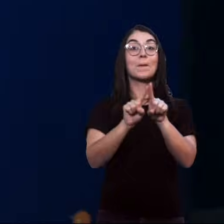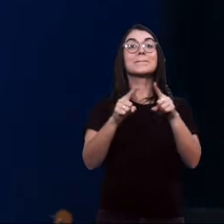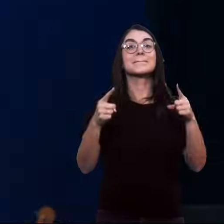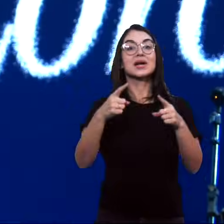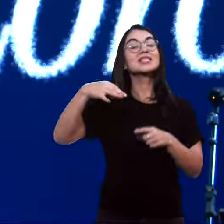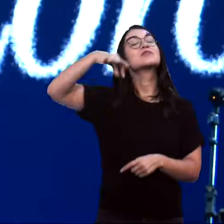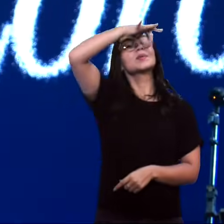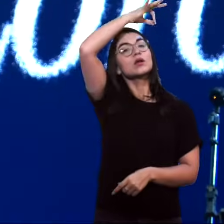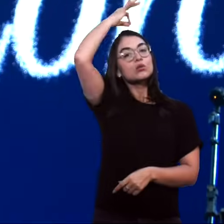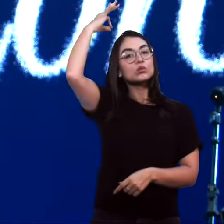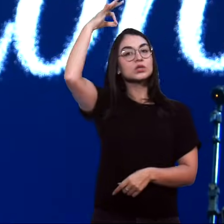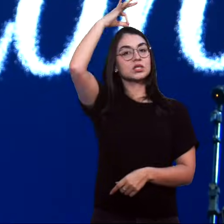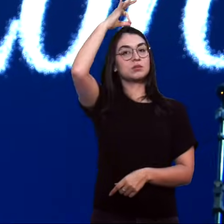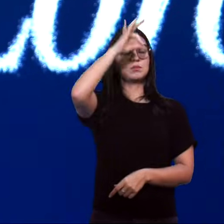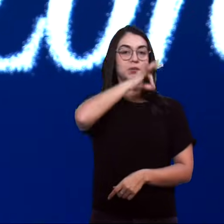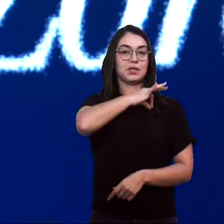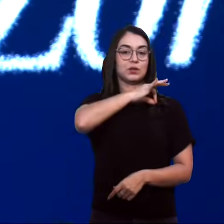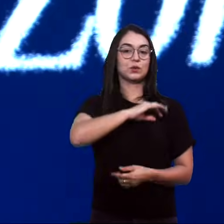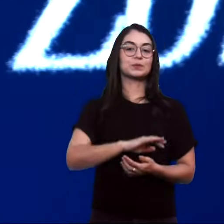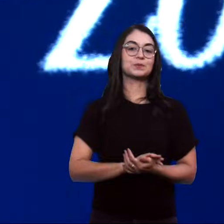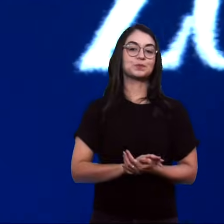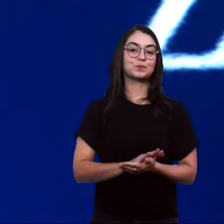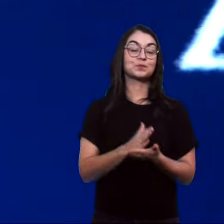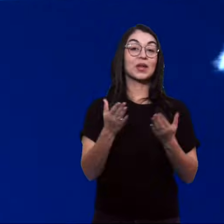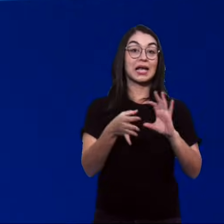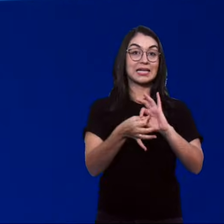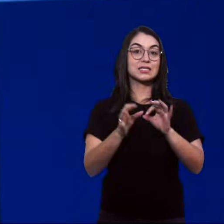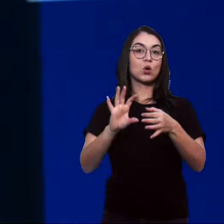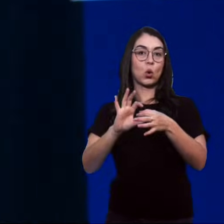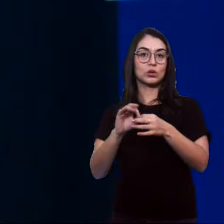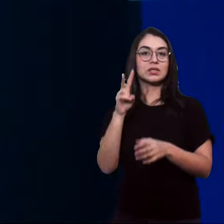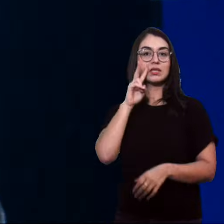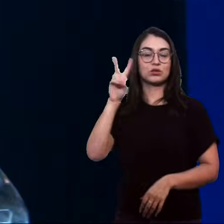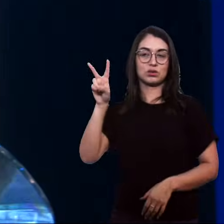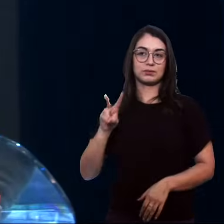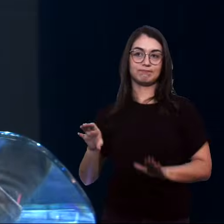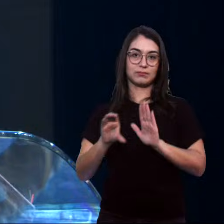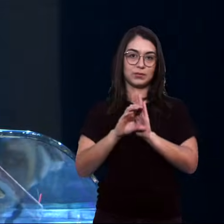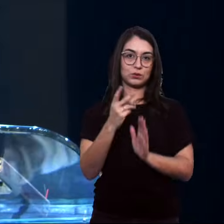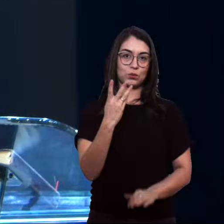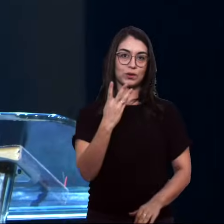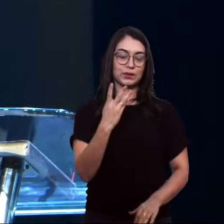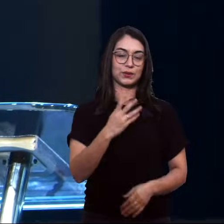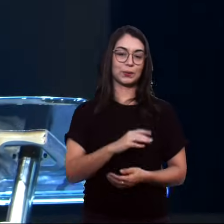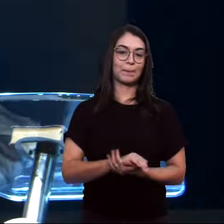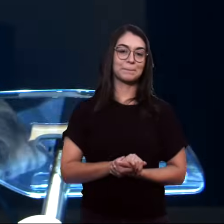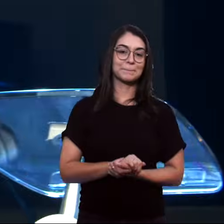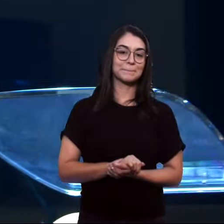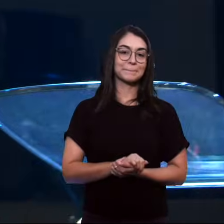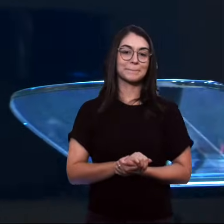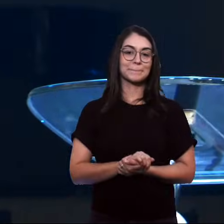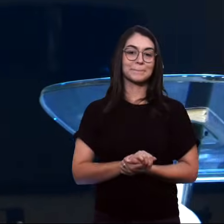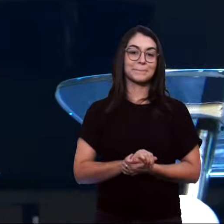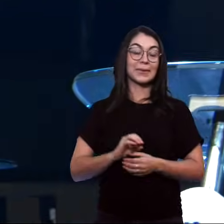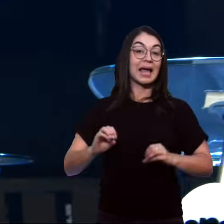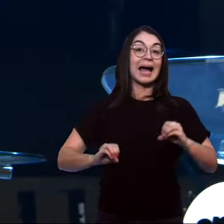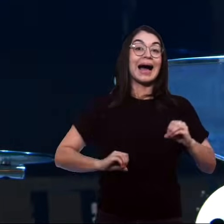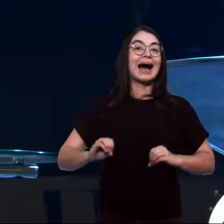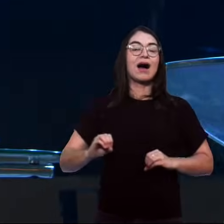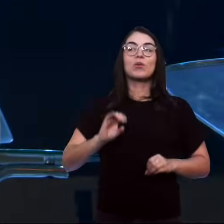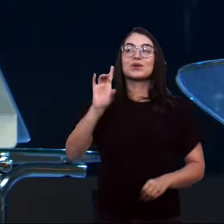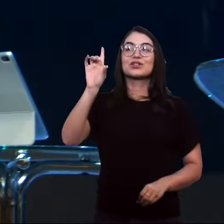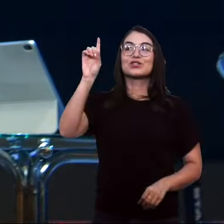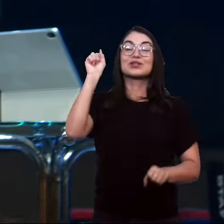Espírito. É esse o contexto de Zacarias 4. A obra de Deus tinha ficado parada